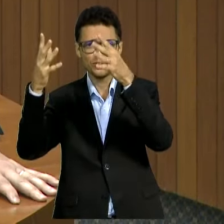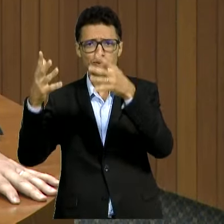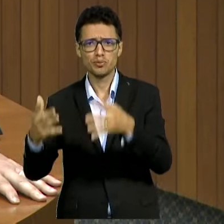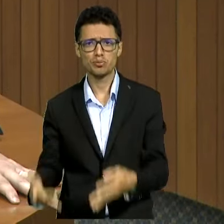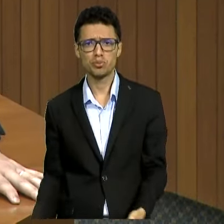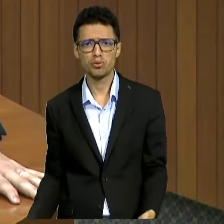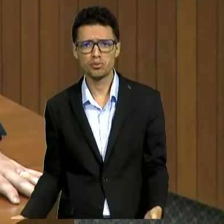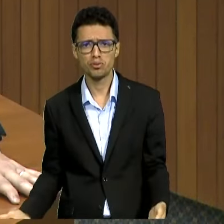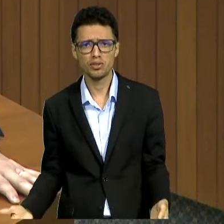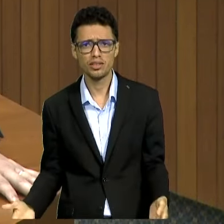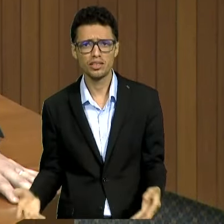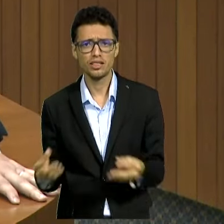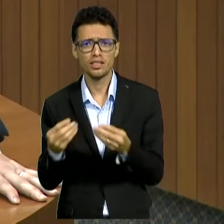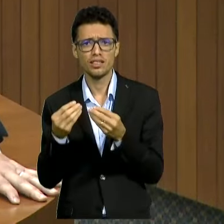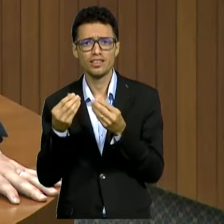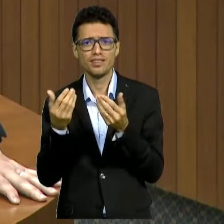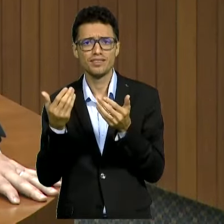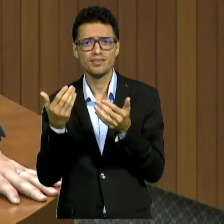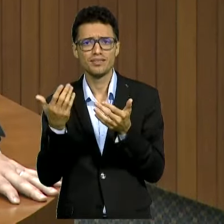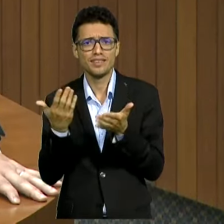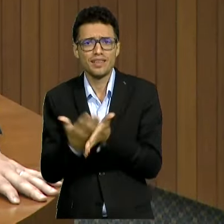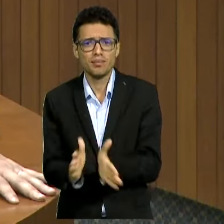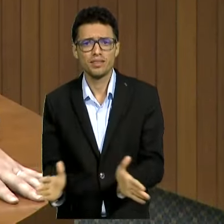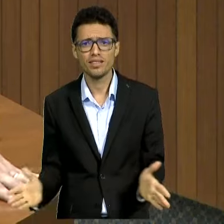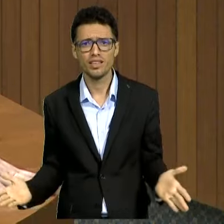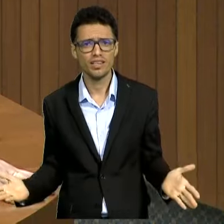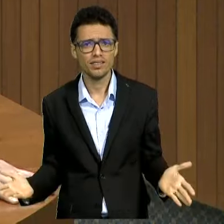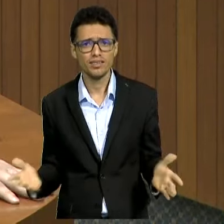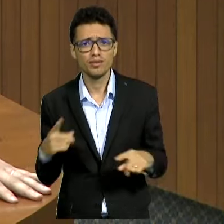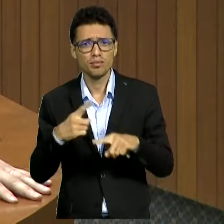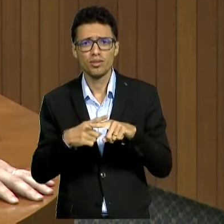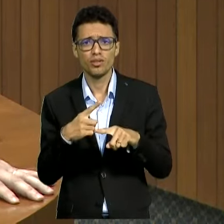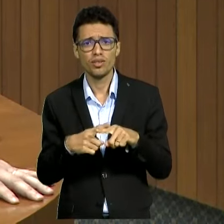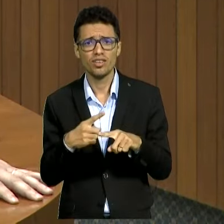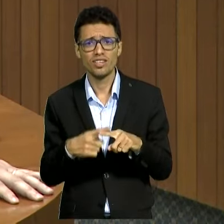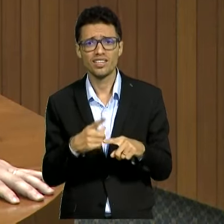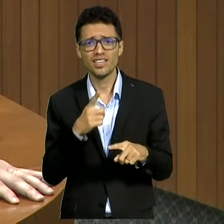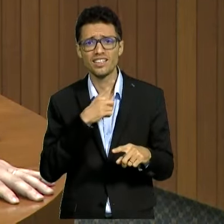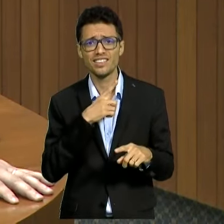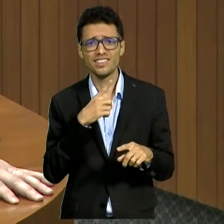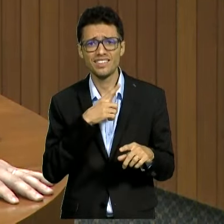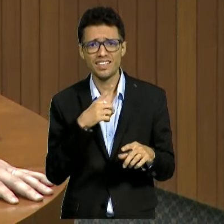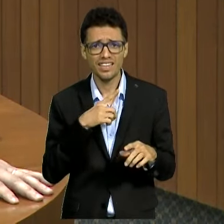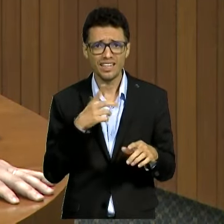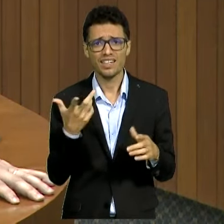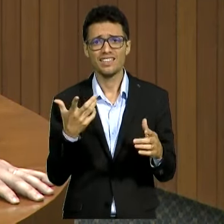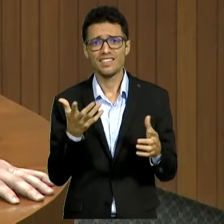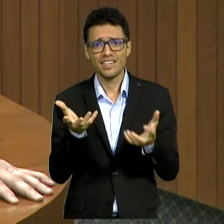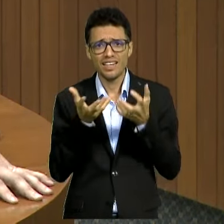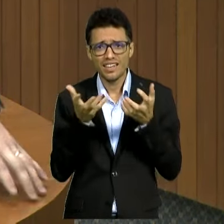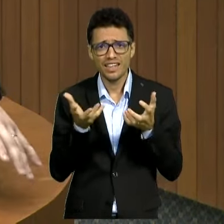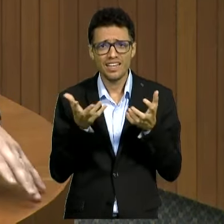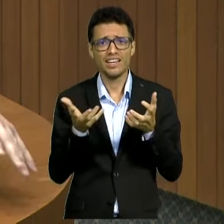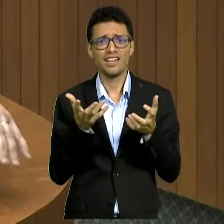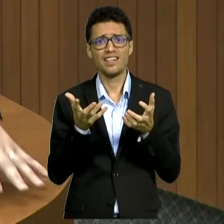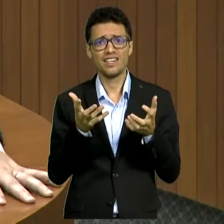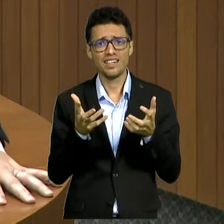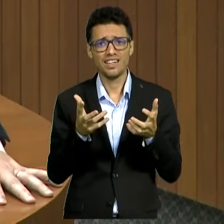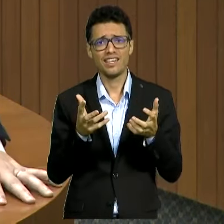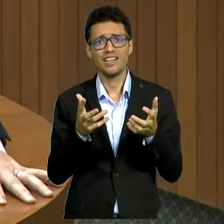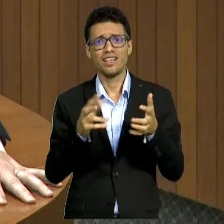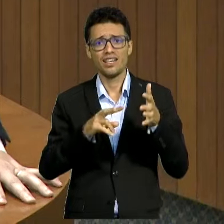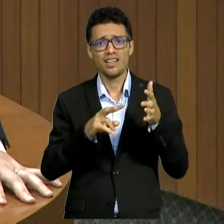rasgados, destruídos, destroçados, por conta da pretensão ilegítima, ilegal, absurda,